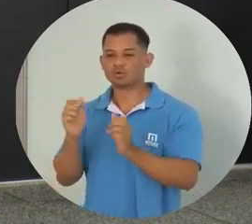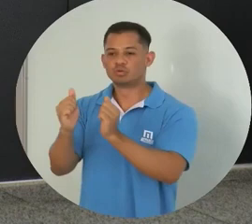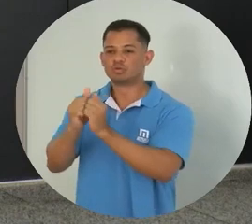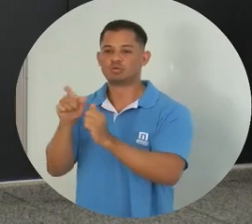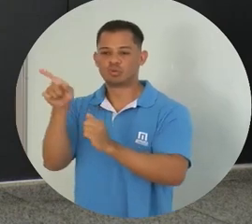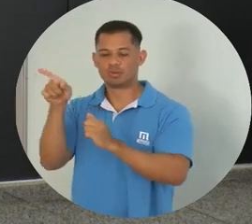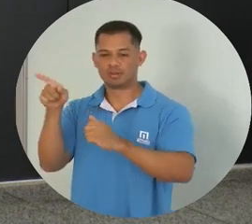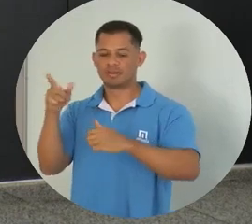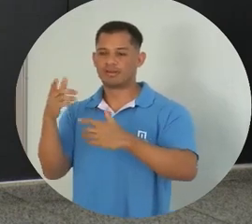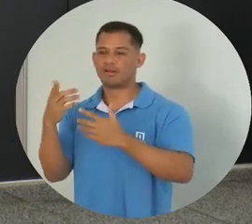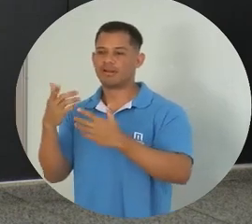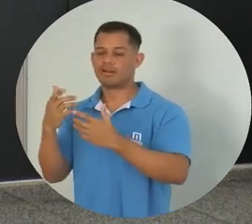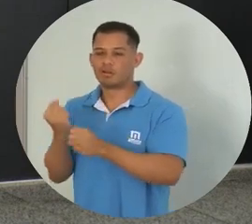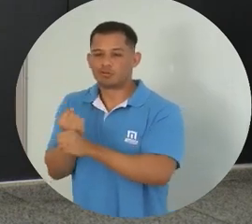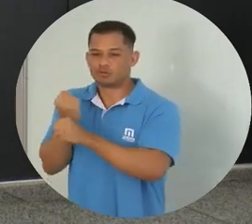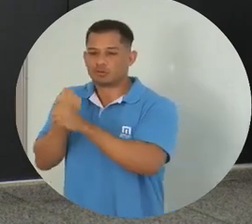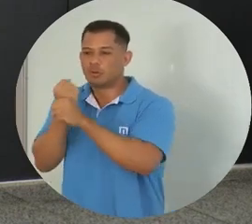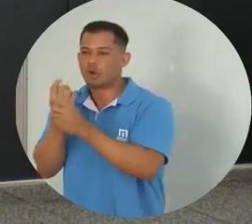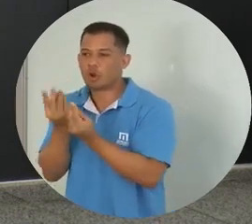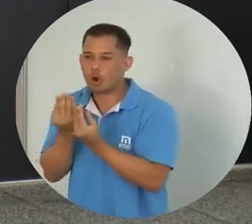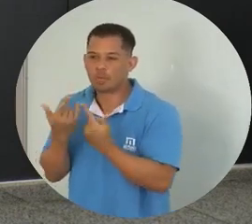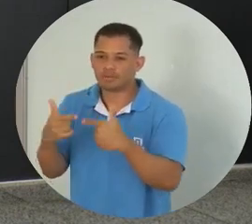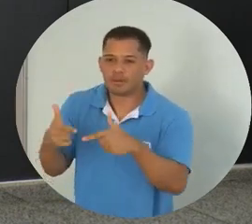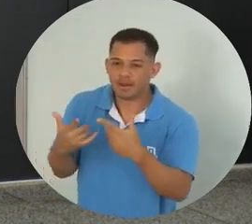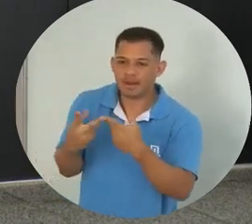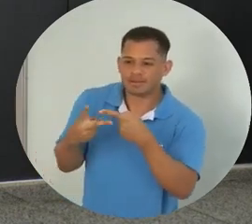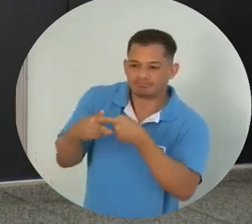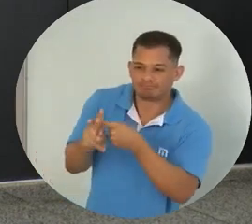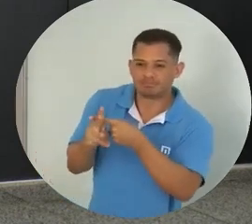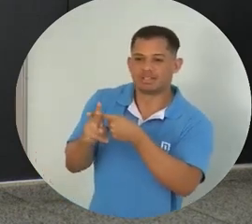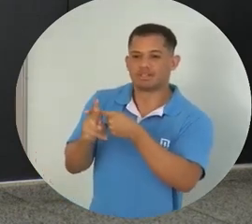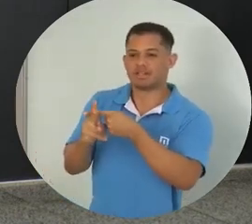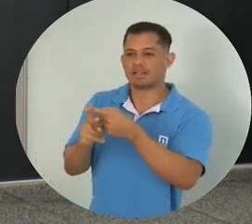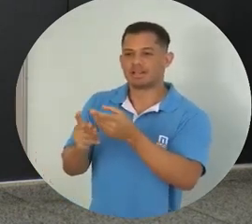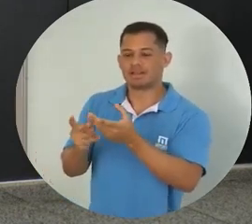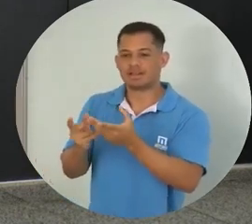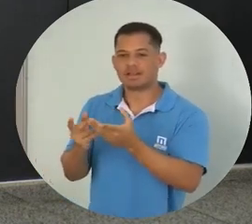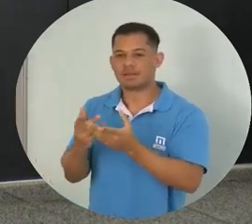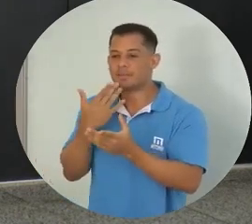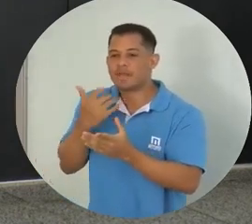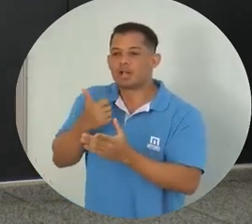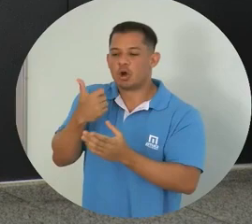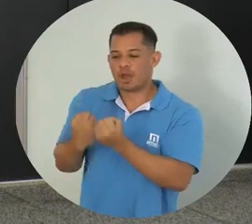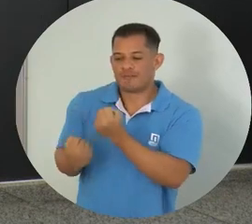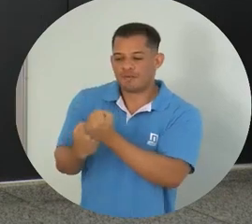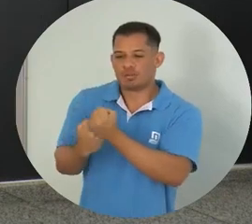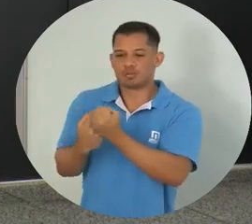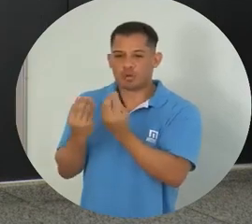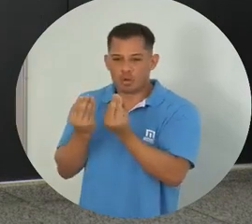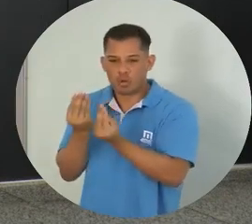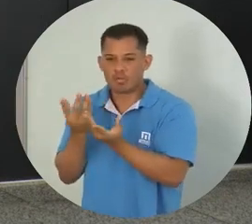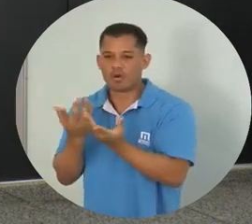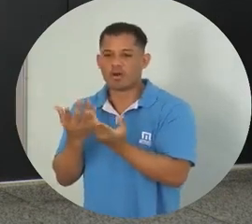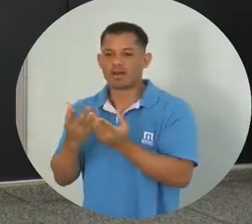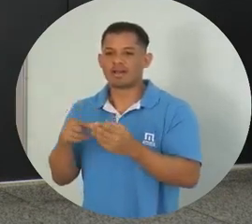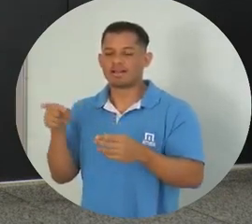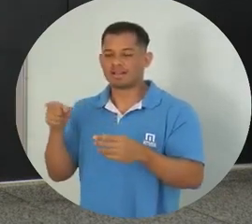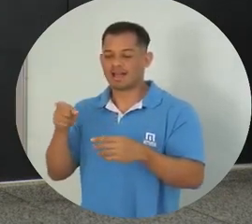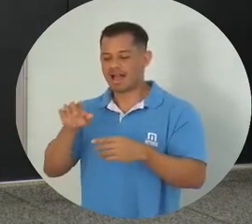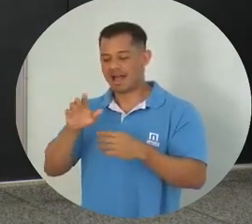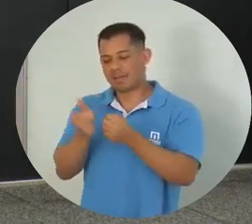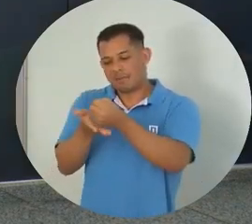planos de ataque, interferências, o que poderia ser melhor executado a partir da base, da plataforma de